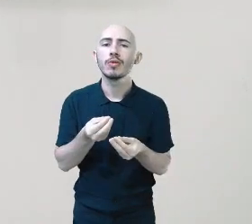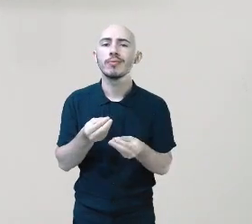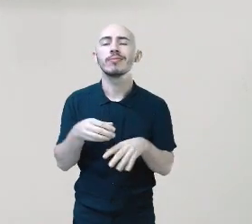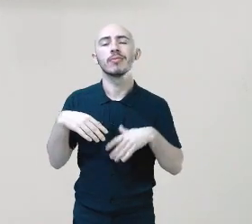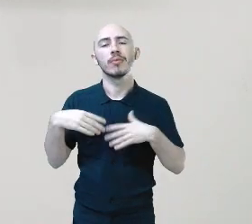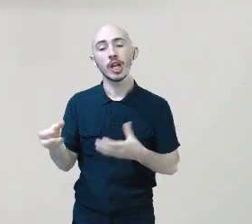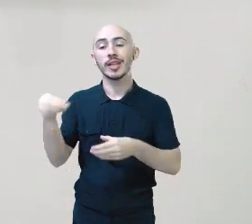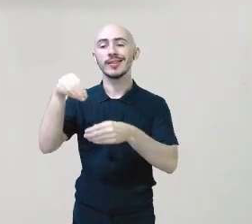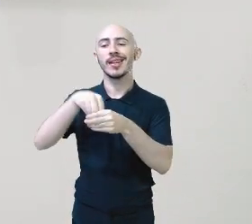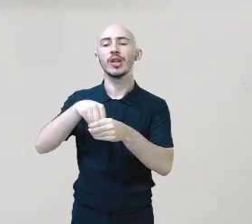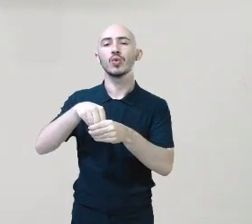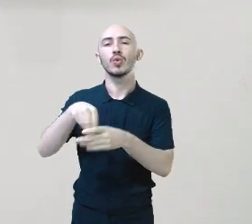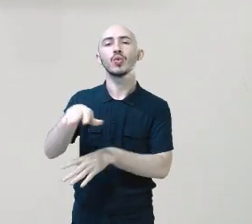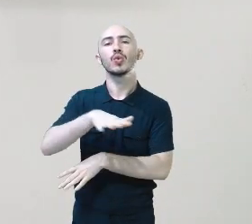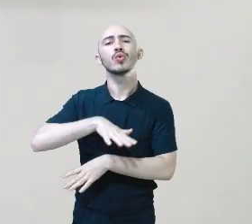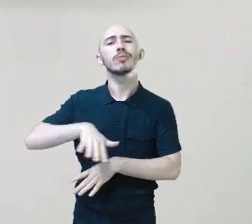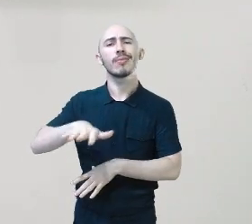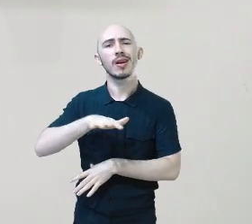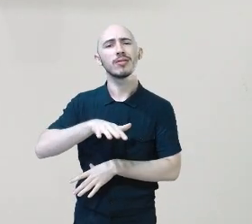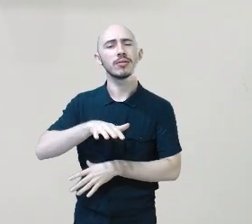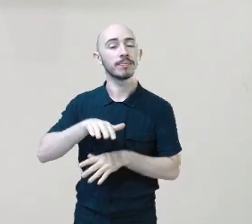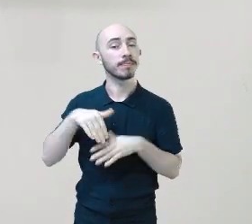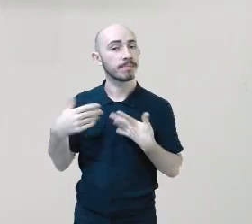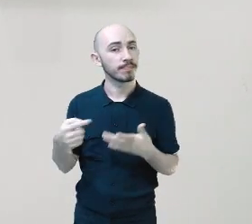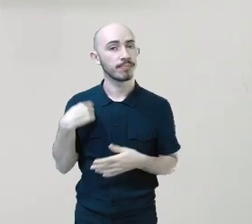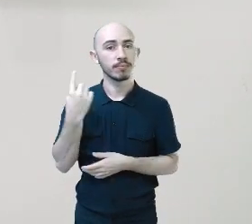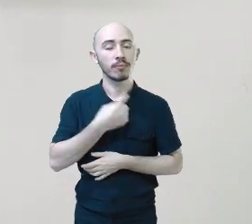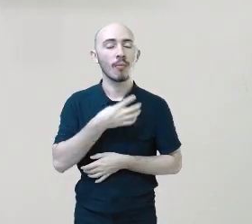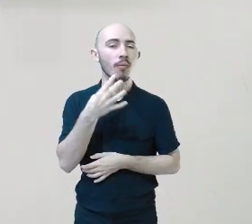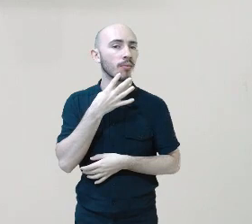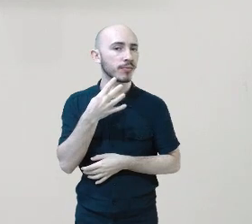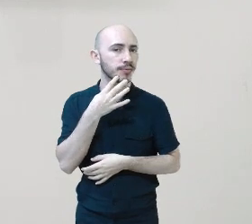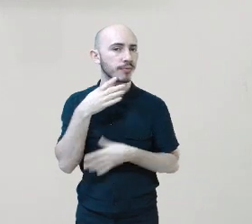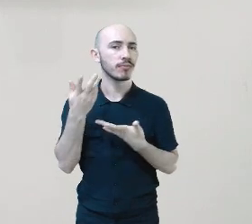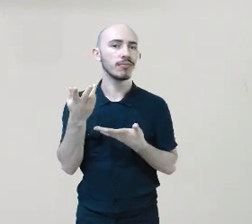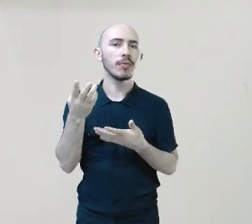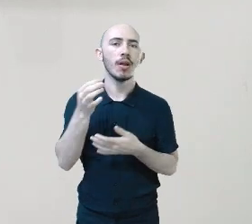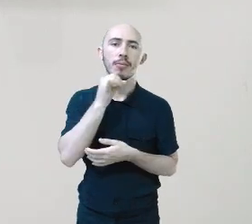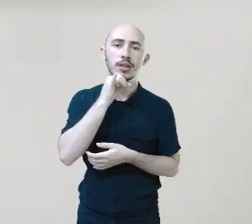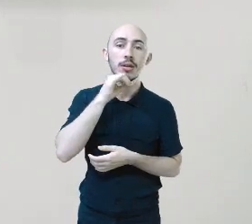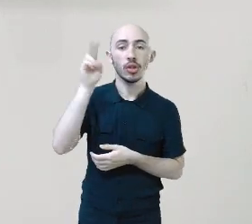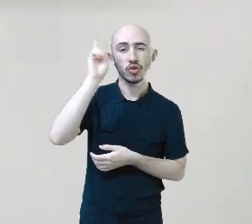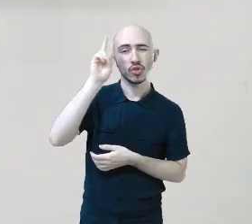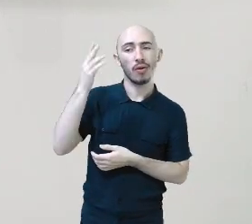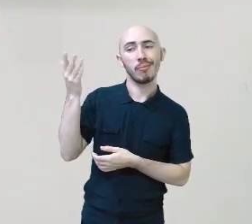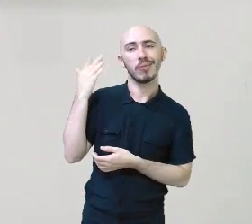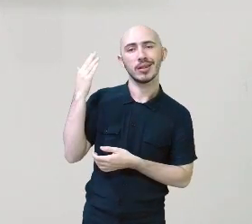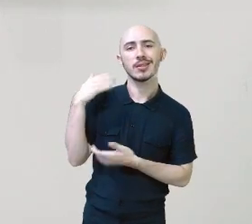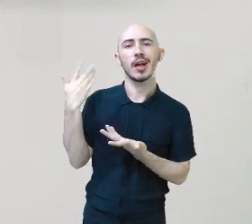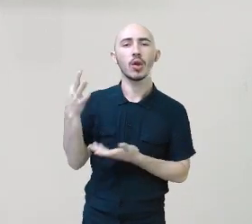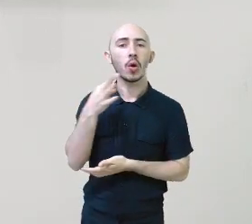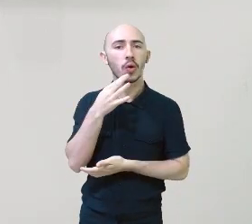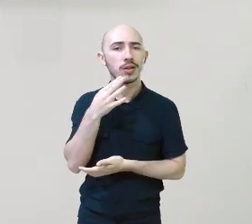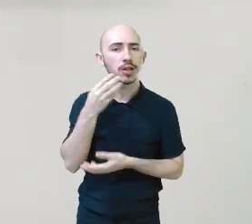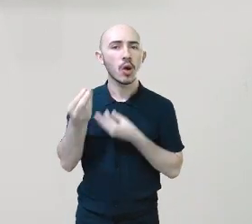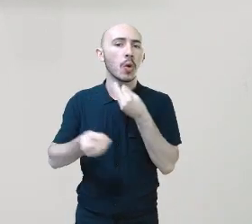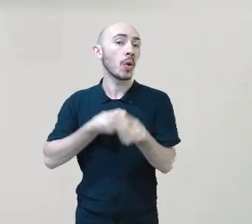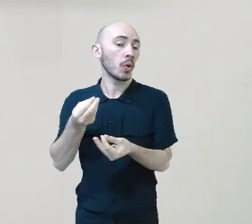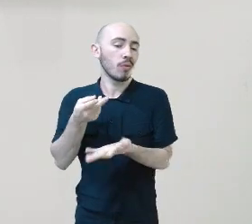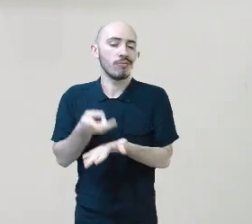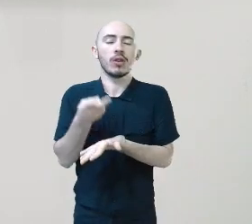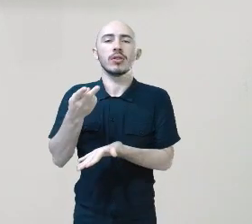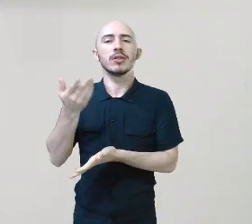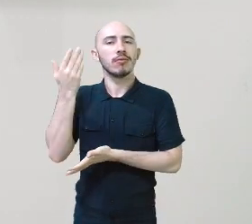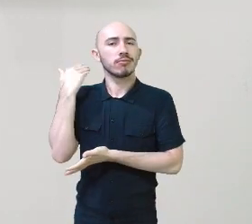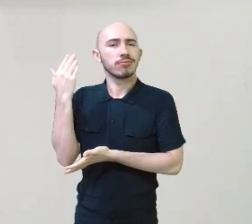dentro de um espaço. E para a gente conhecer histórias do passado, para a gente conhecer um pouquinho do que aconteceu